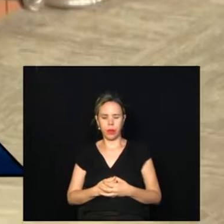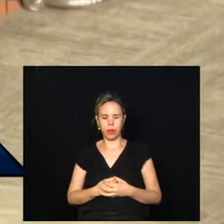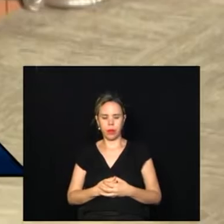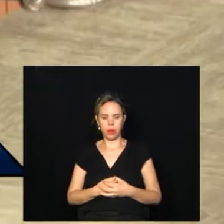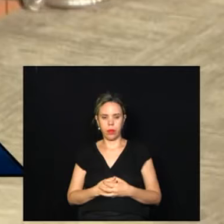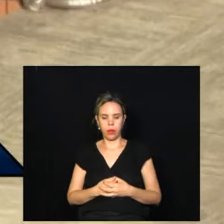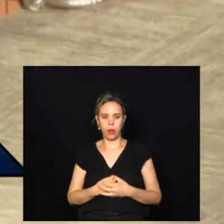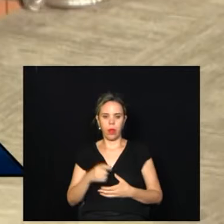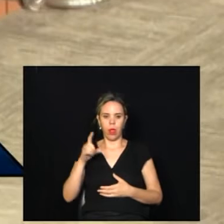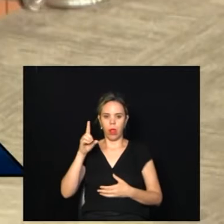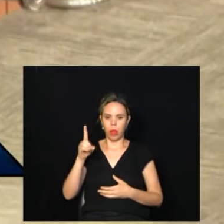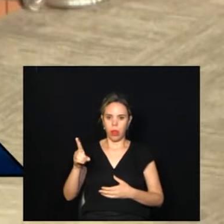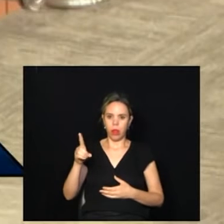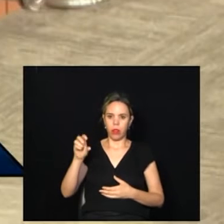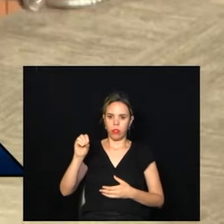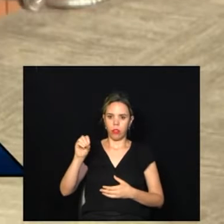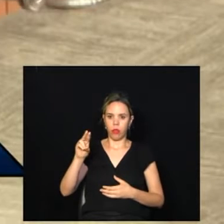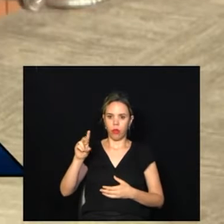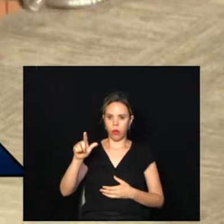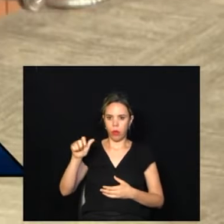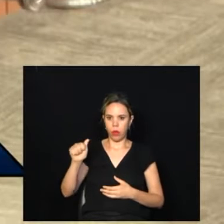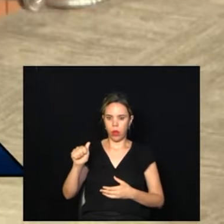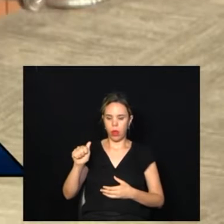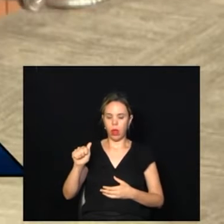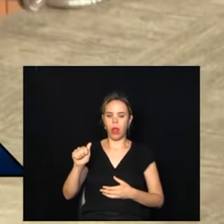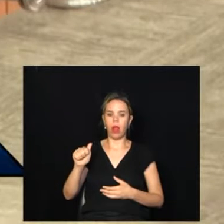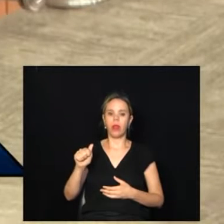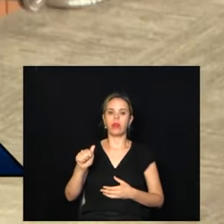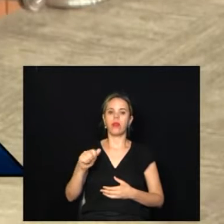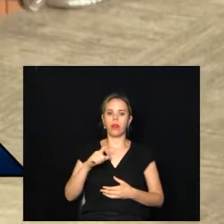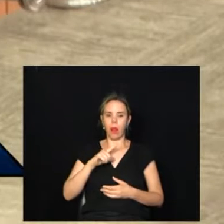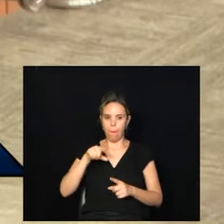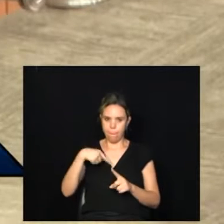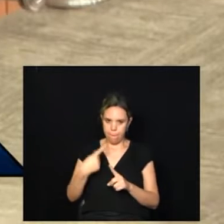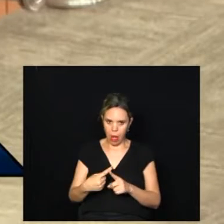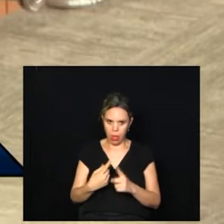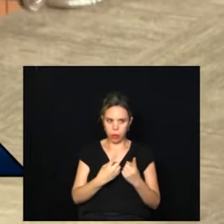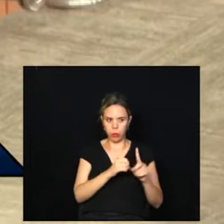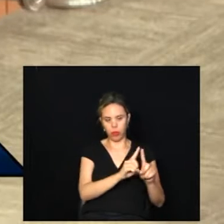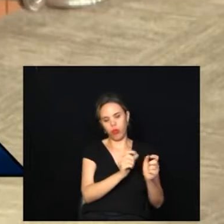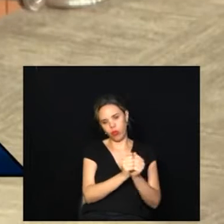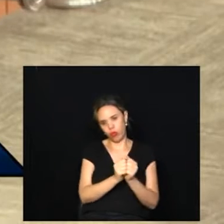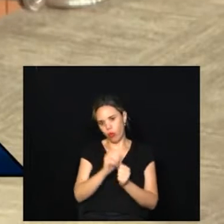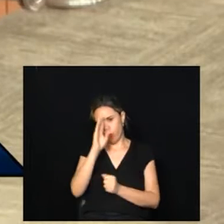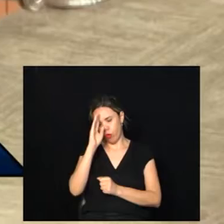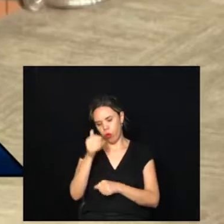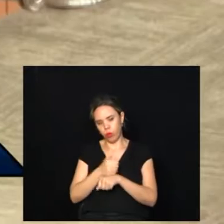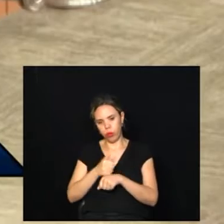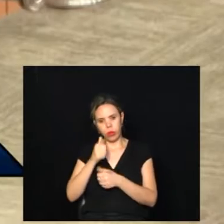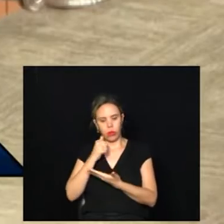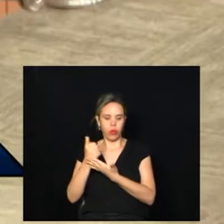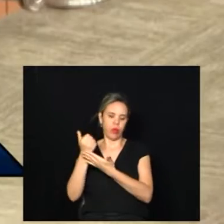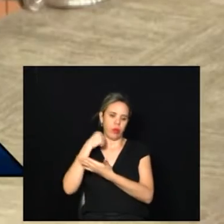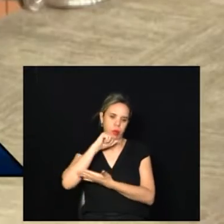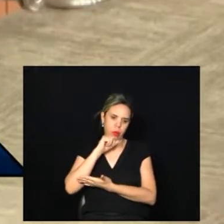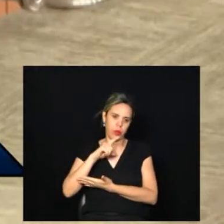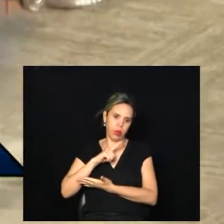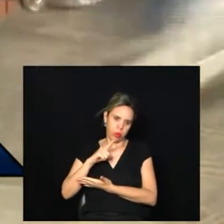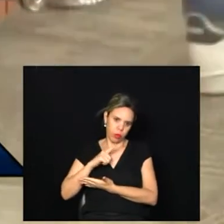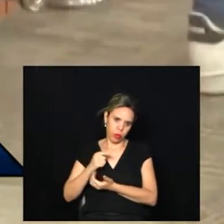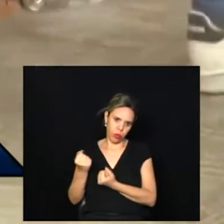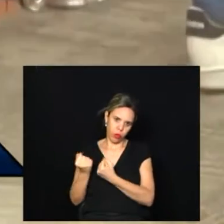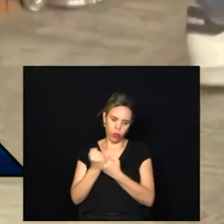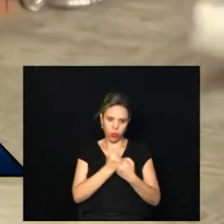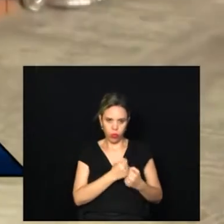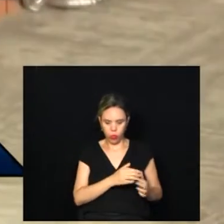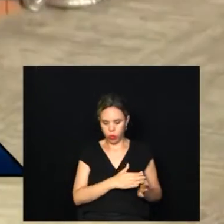A doulas é além do acompanhante, né? E é algo que é fundamental aí para essas mães que acabam tendo esse acolhimento